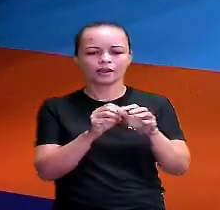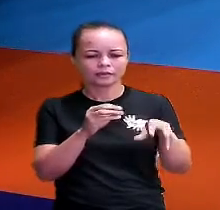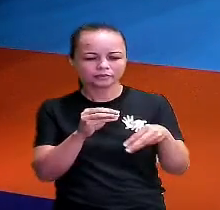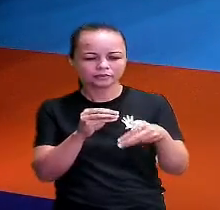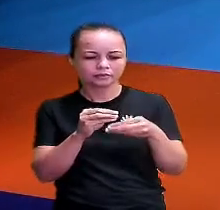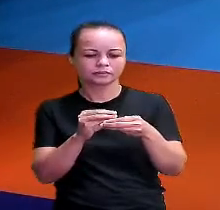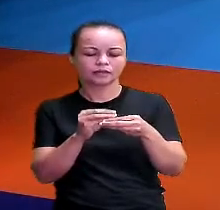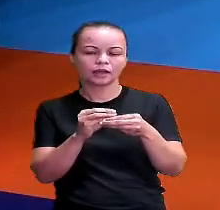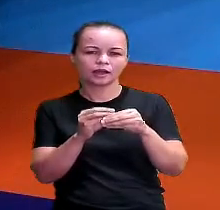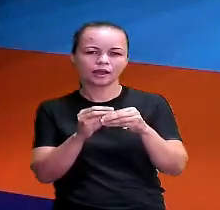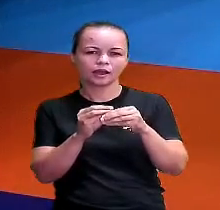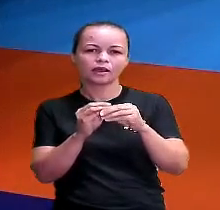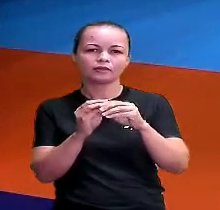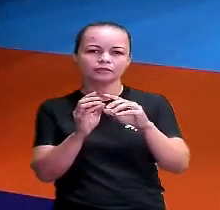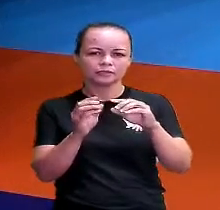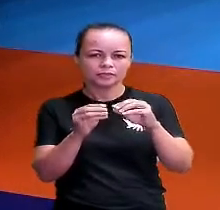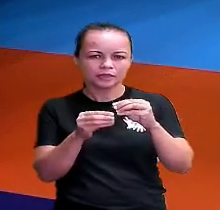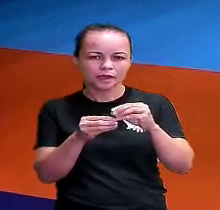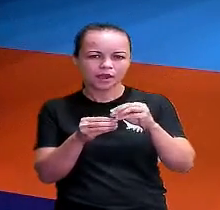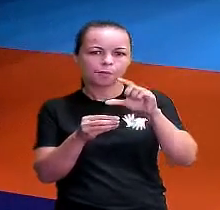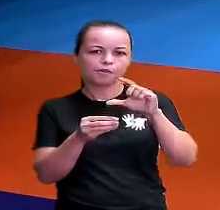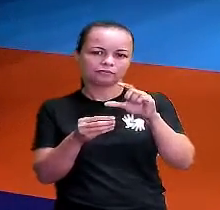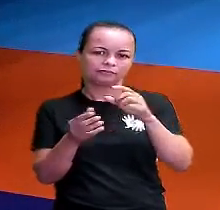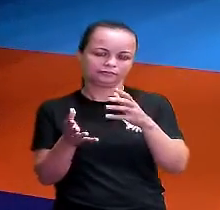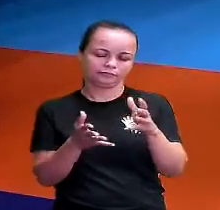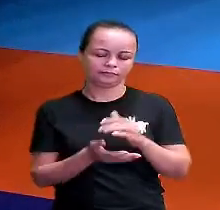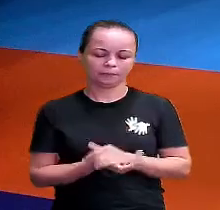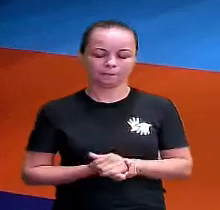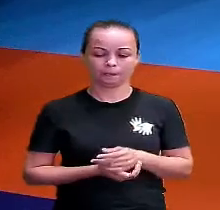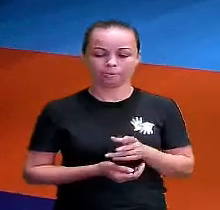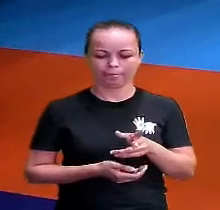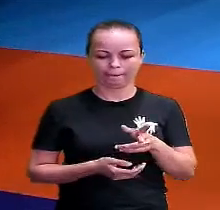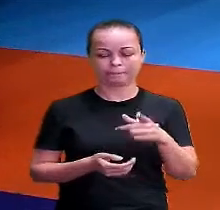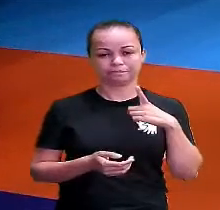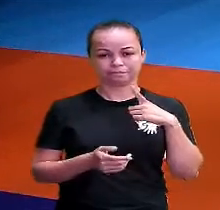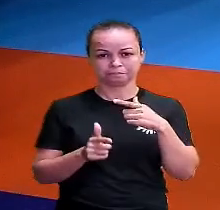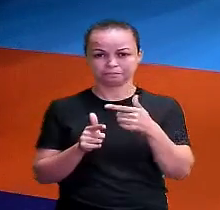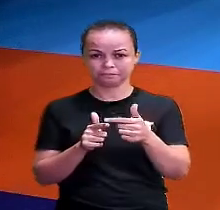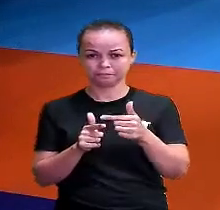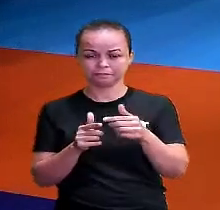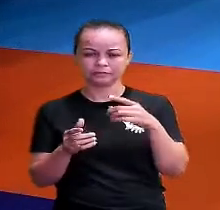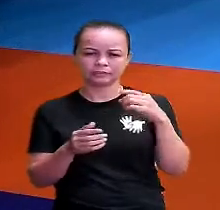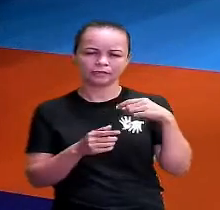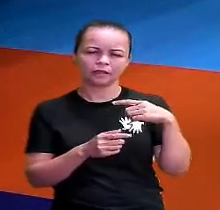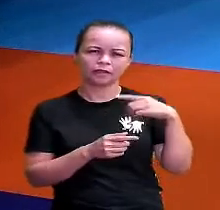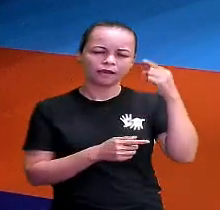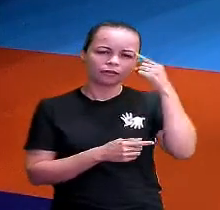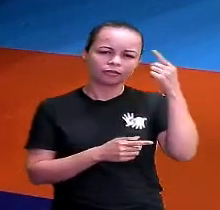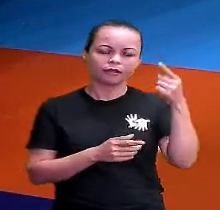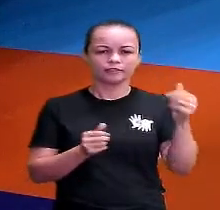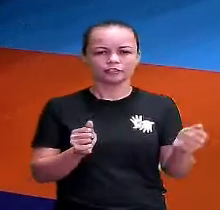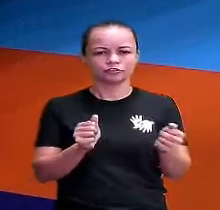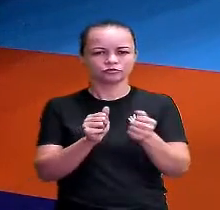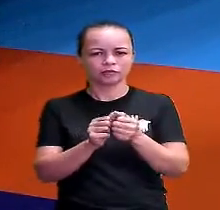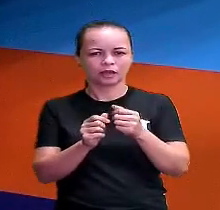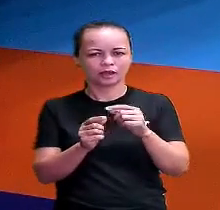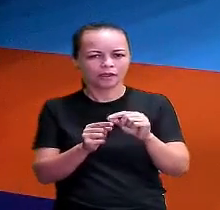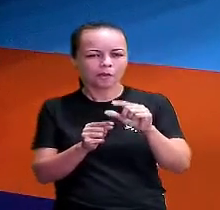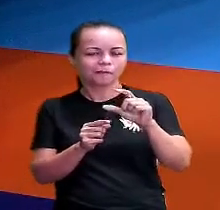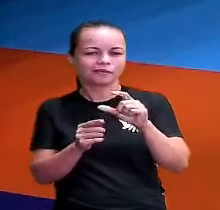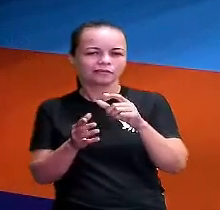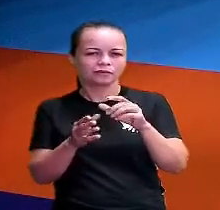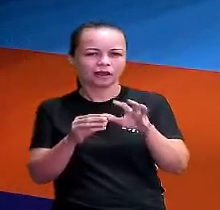acrescentar, de aumentar, tá certo? Então, toda vez que eu tenho um probleminha que tem a ideia de juntar, de aumentar,